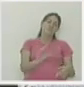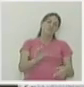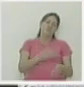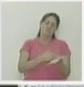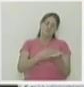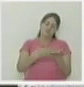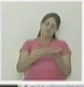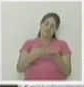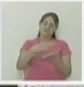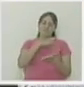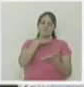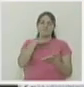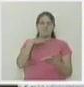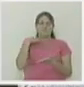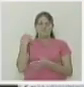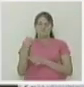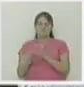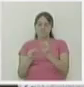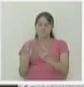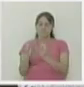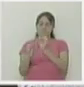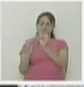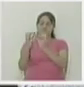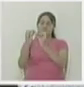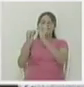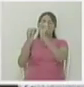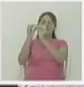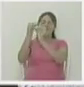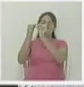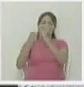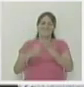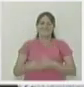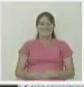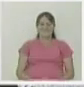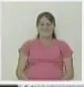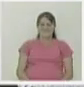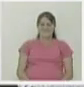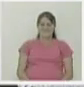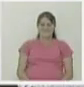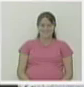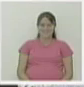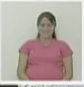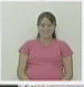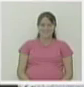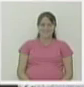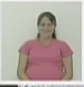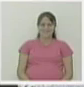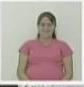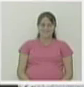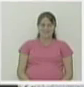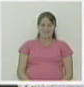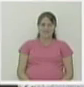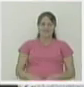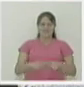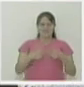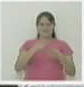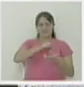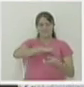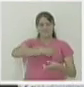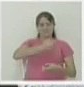justamente, dentro dessa perseguição, para poder dar força aos cristãos